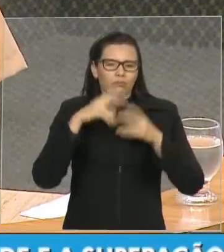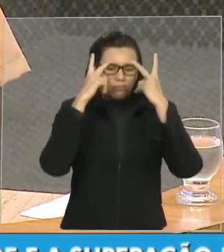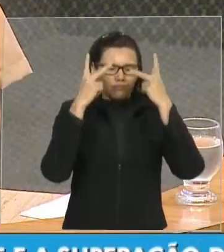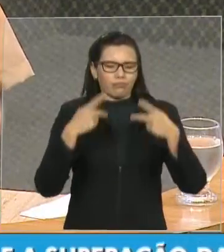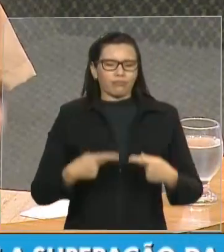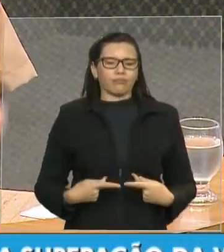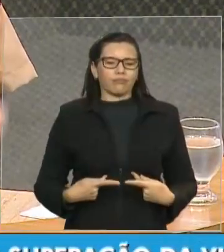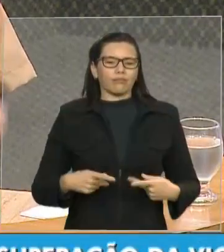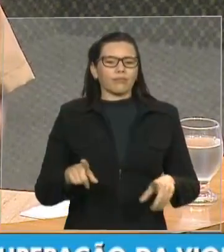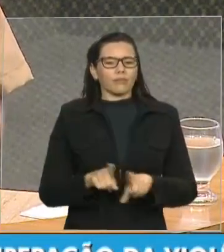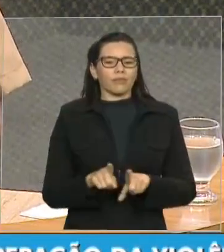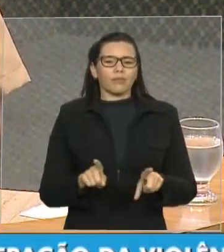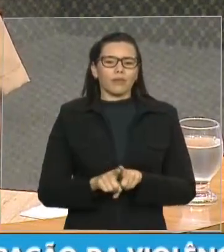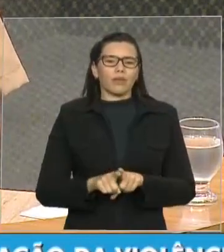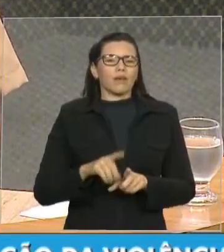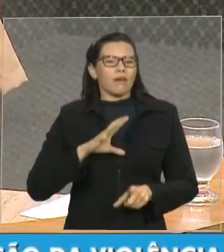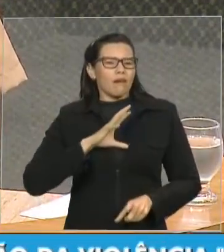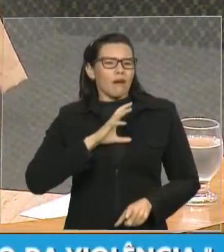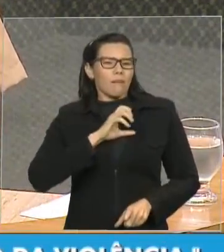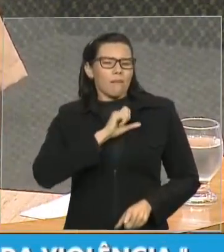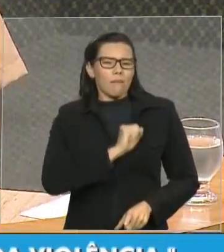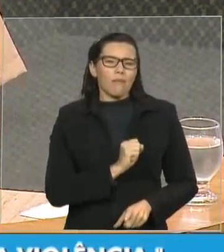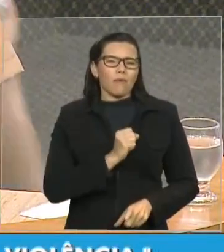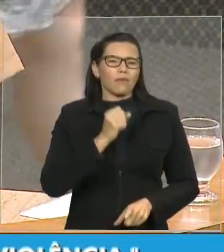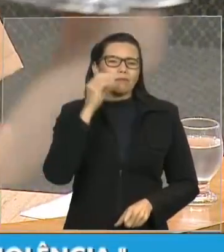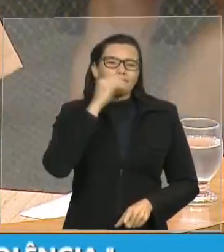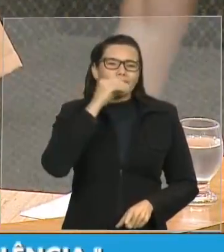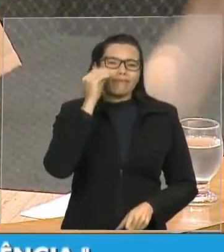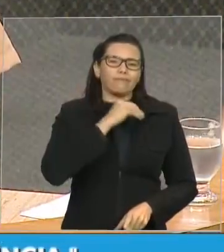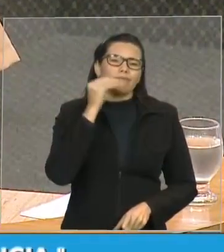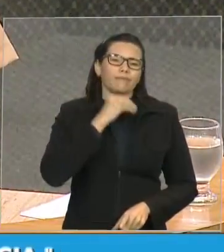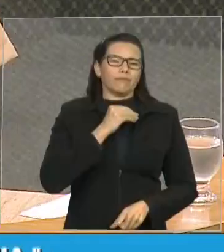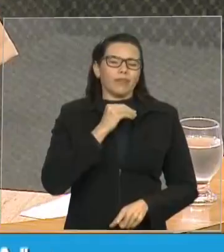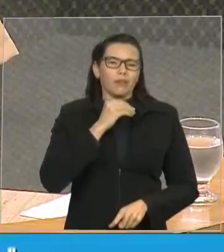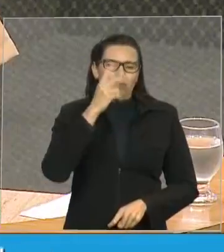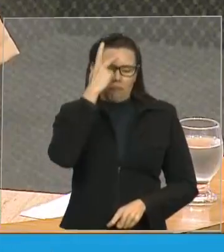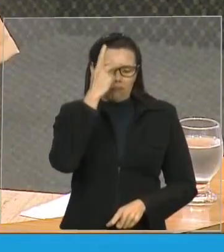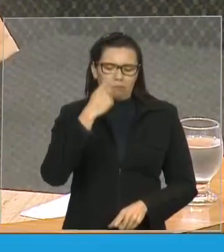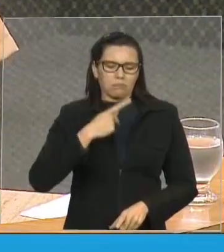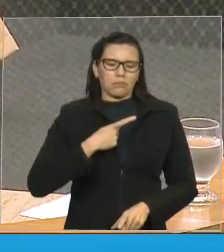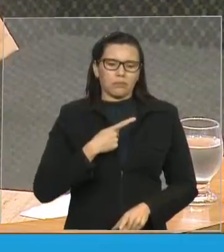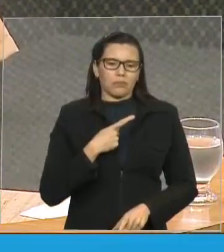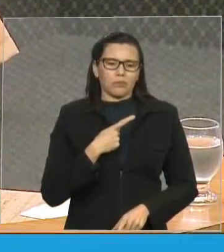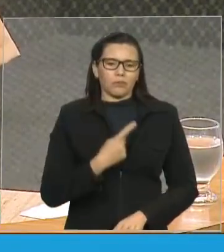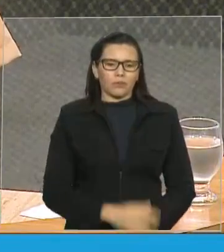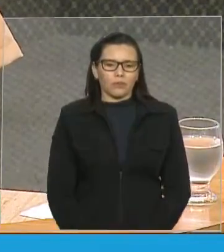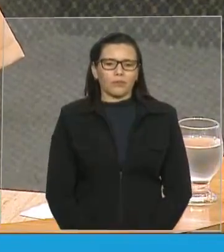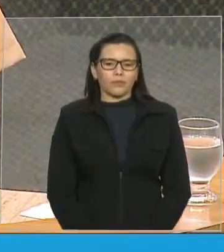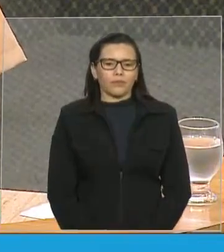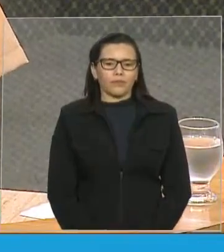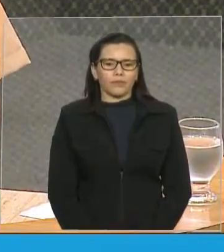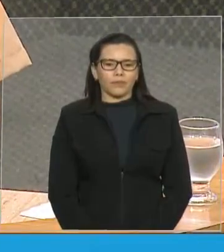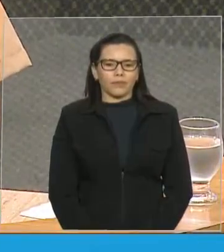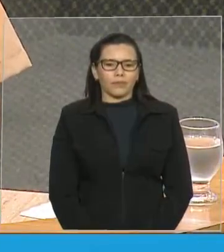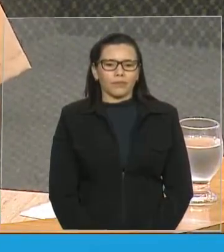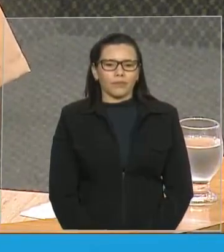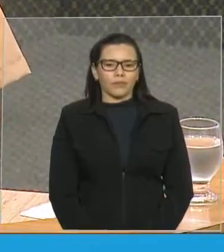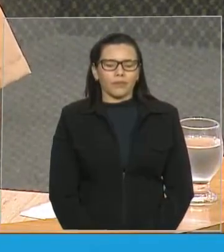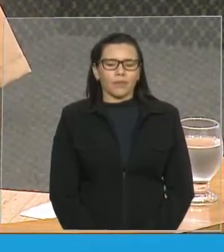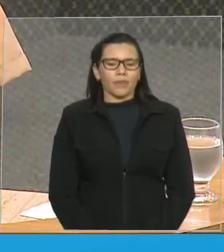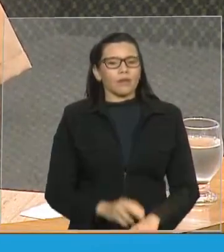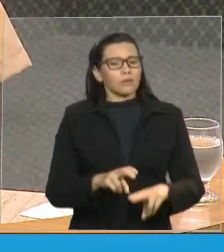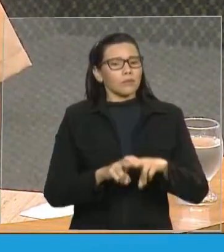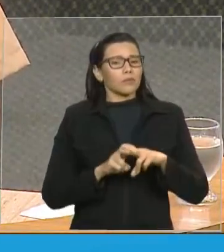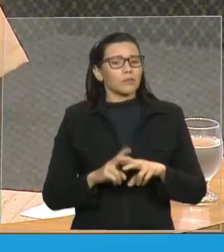de outras paixões egoístas. Como o homem não pode suportar tantas desordens, delas provém